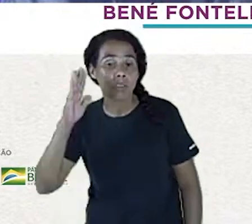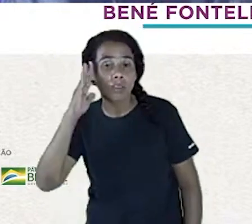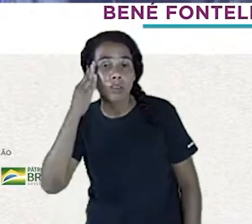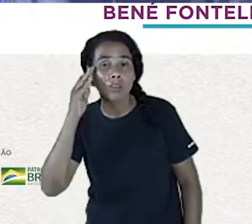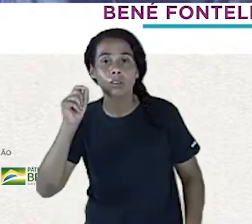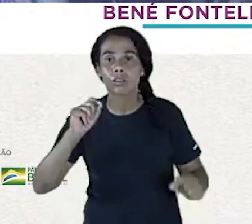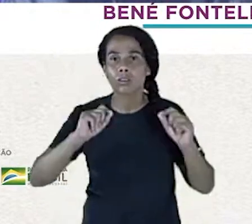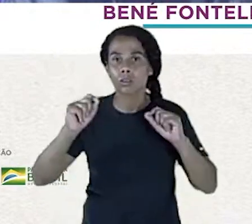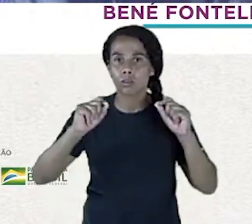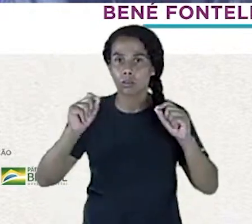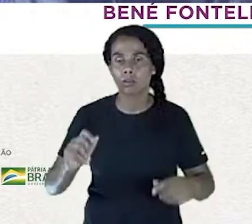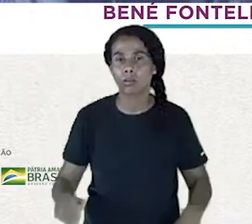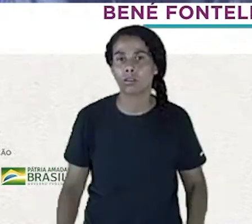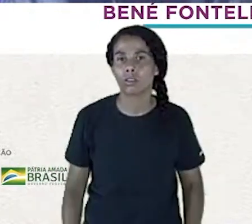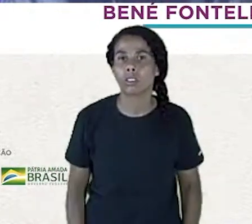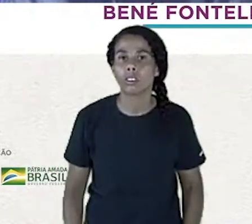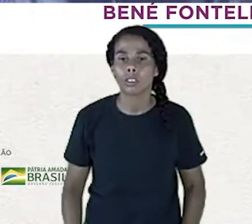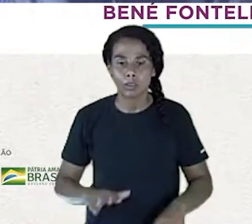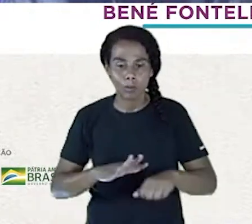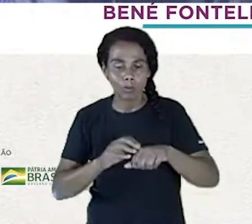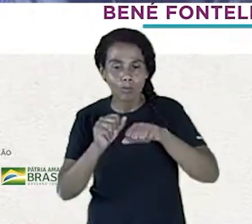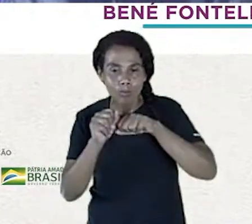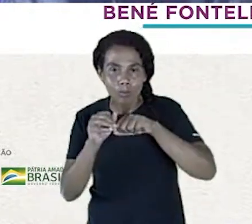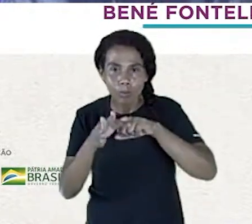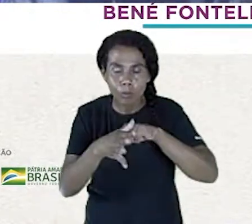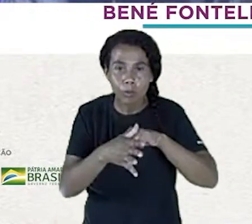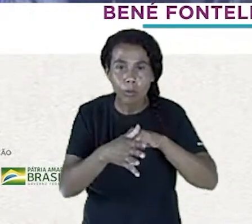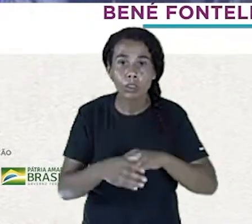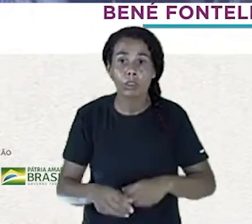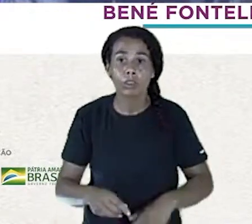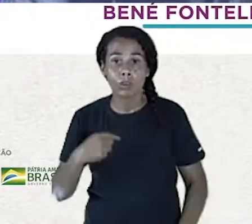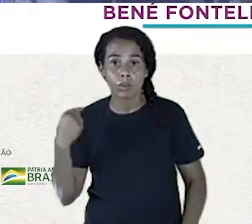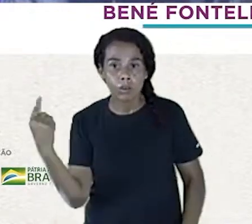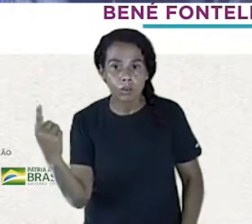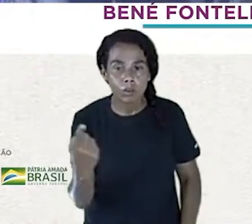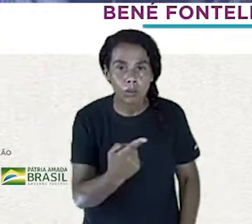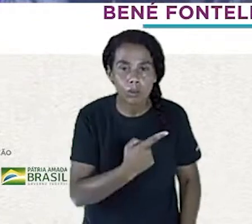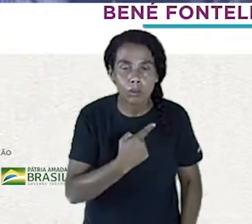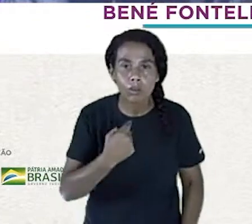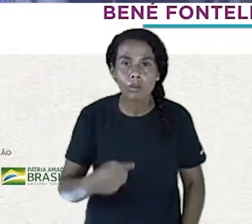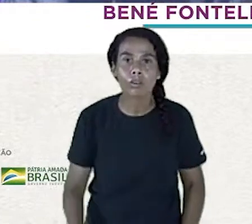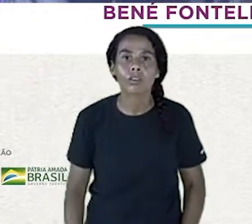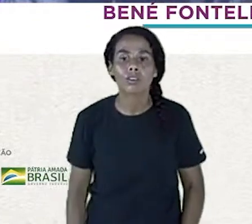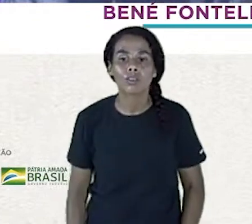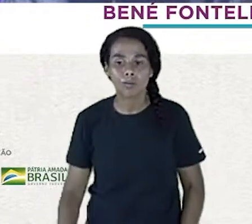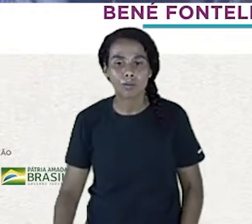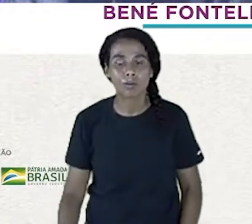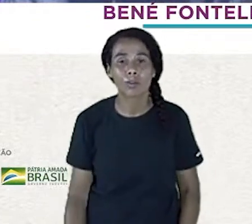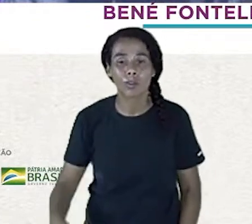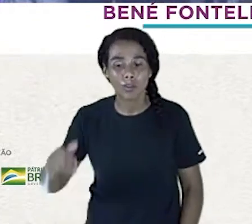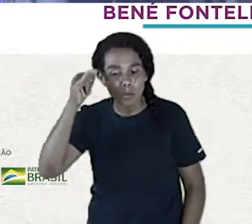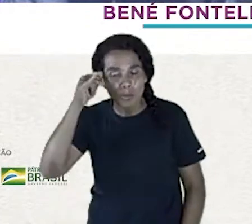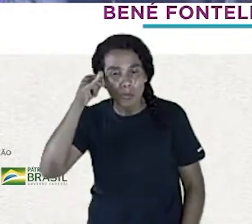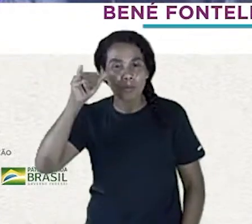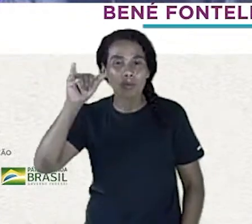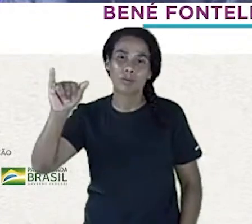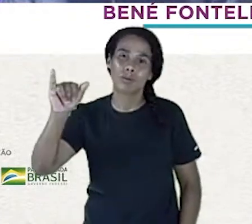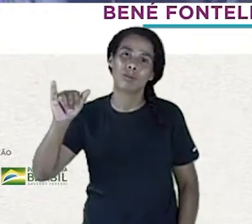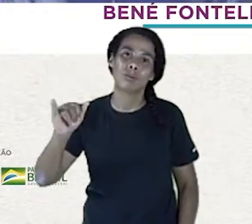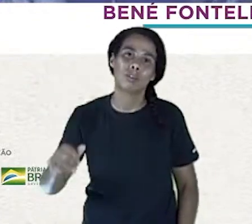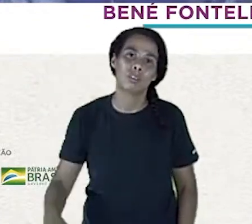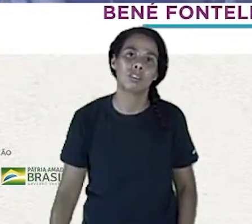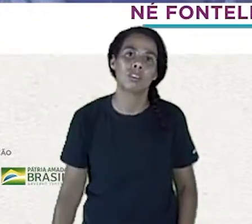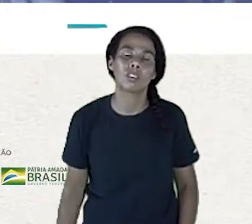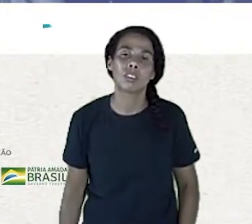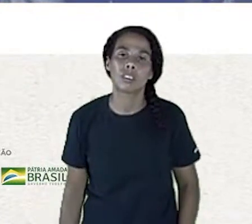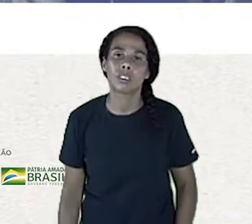quis, tudo que se acertou, tudo que se errou, é tudo junto. Eu acho que a